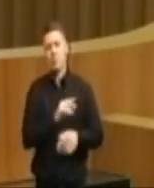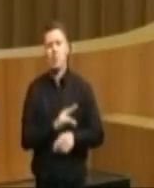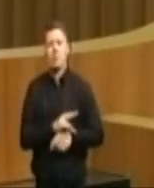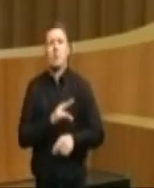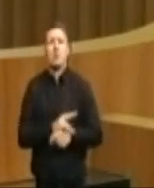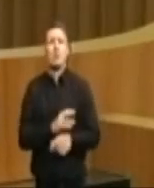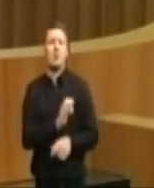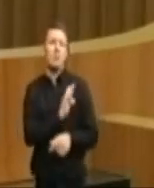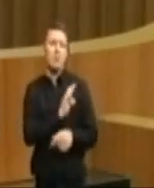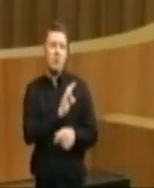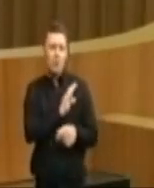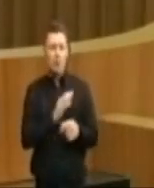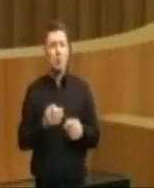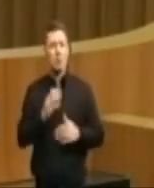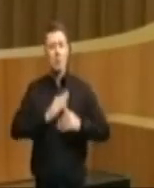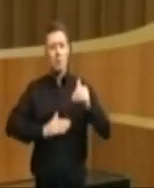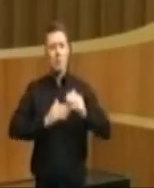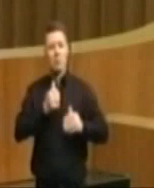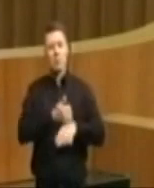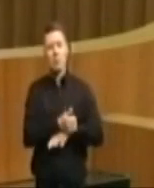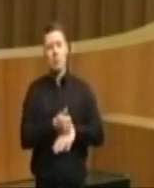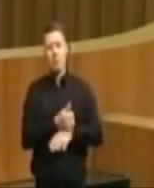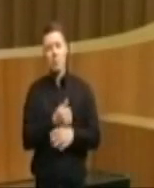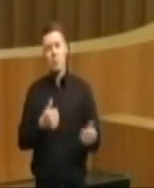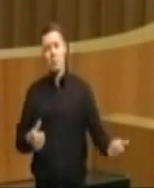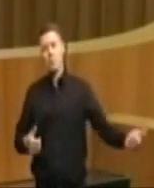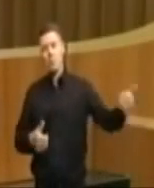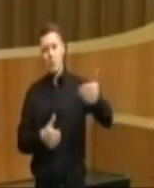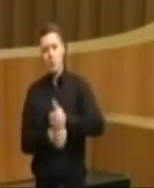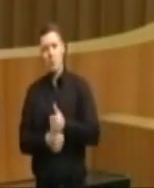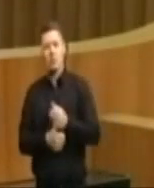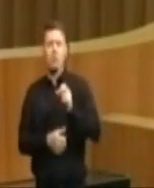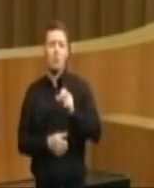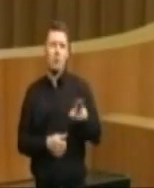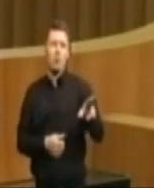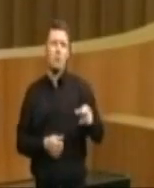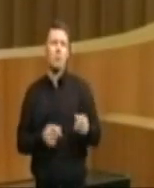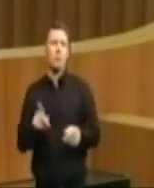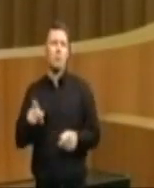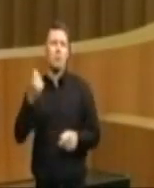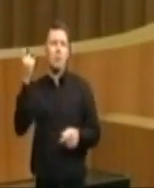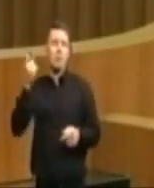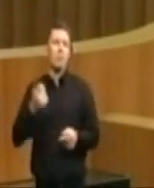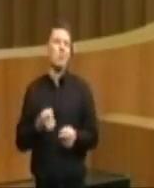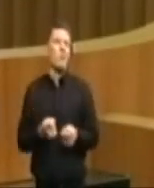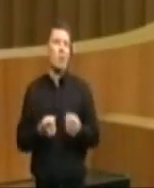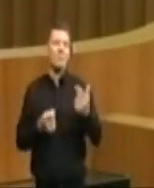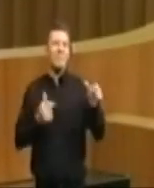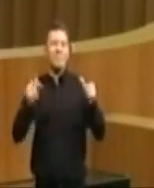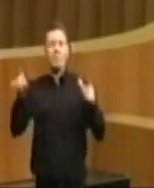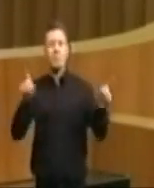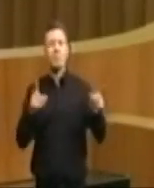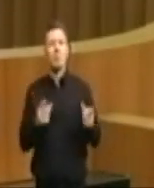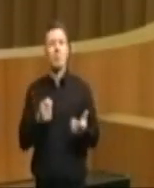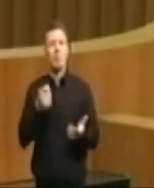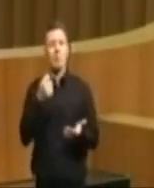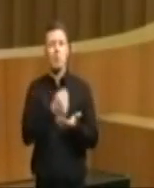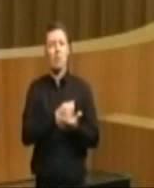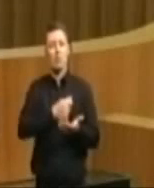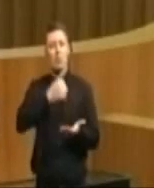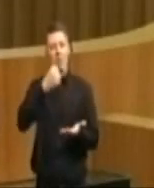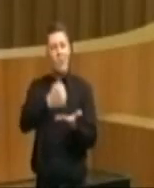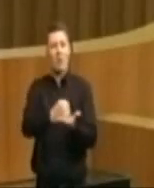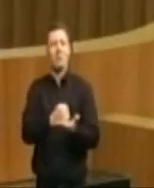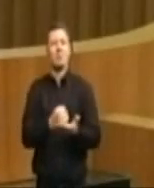seus técnicos, de profissionais contratados para isso, ou que pague hora extra, contratos adicionais aos professores que queiram